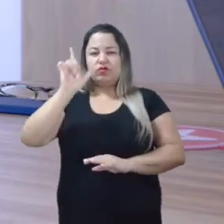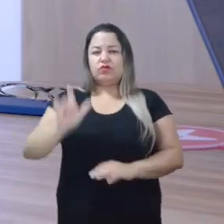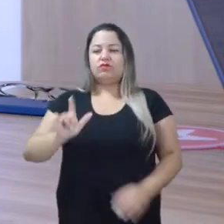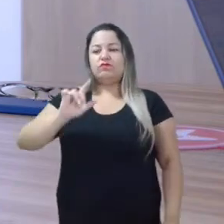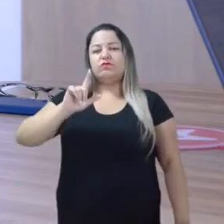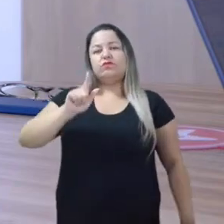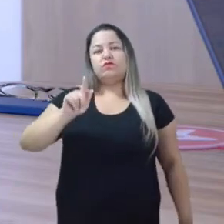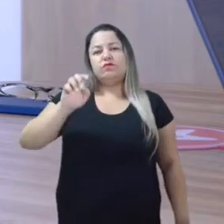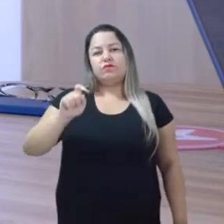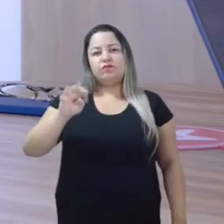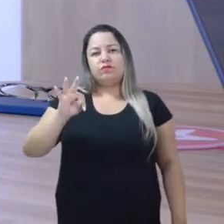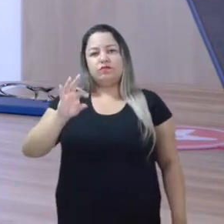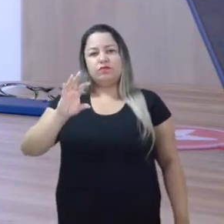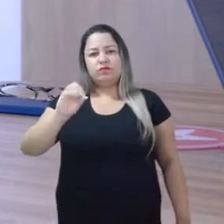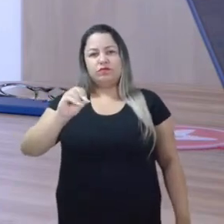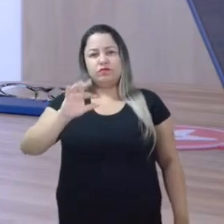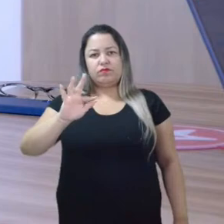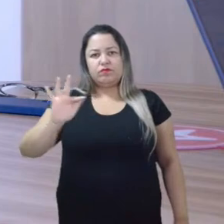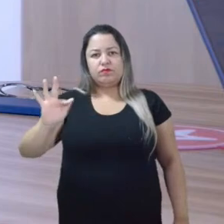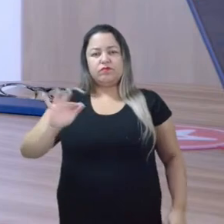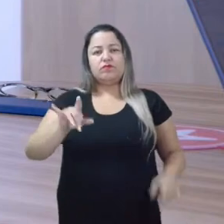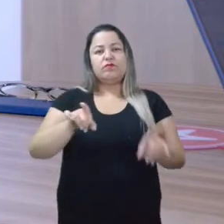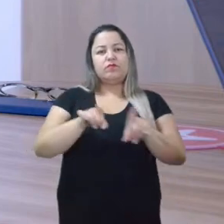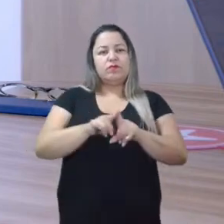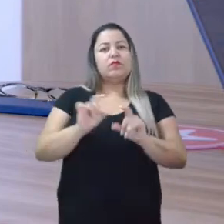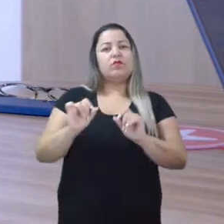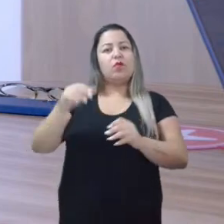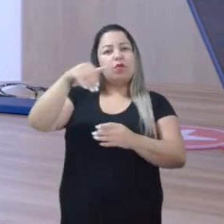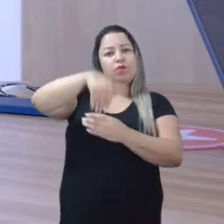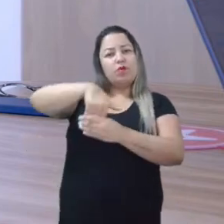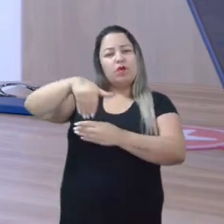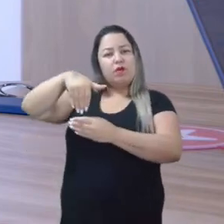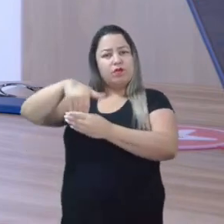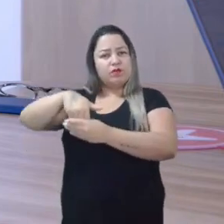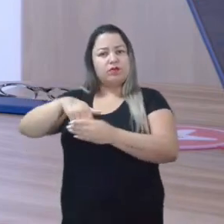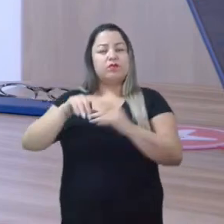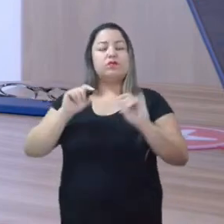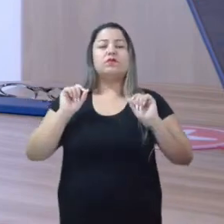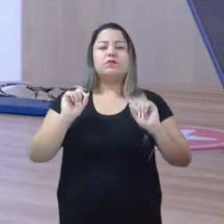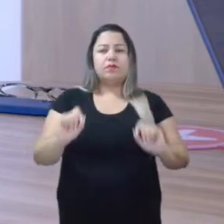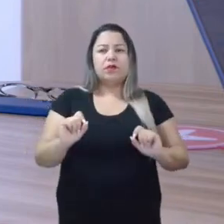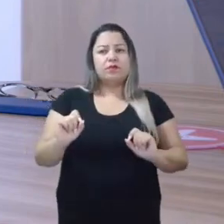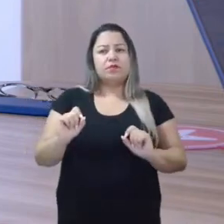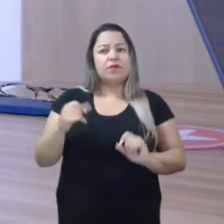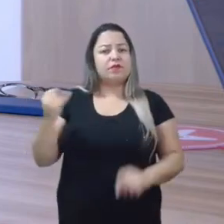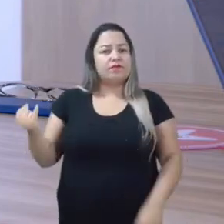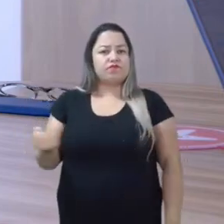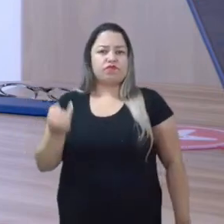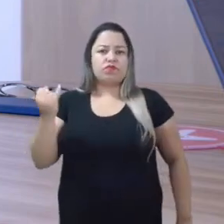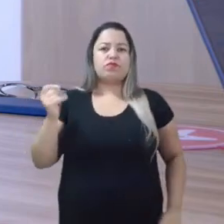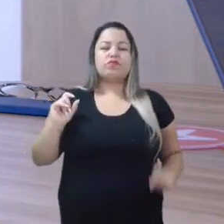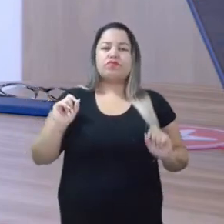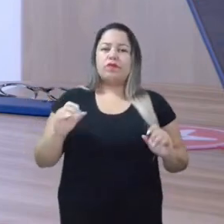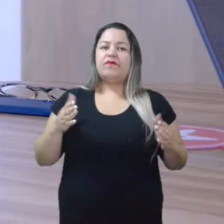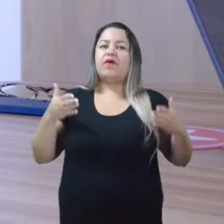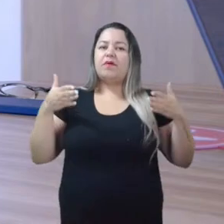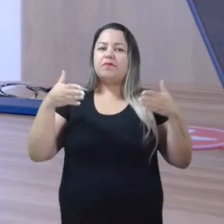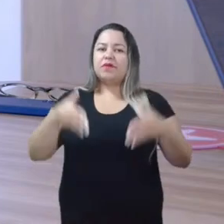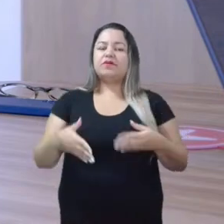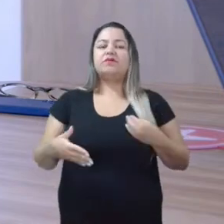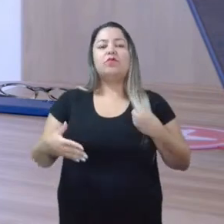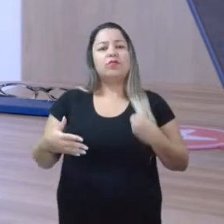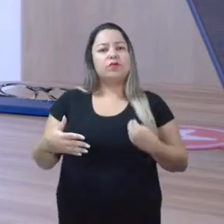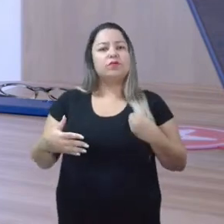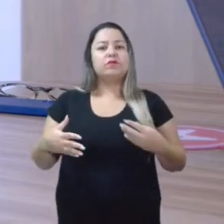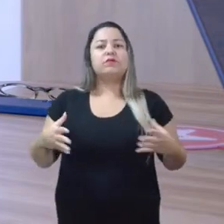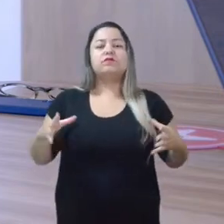ministro Fux vai também proferir o seu voto. E, nesse caso, é um caso bastante relevante, porque teve a participação de muitas entidades